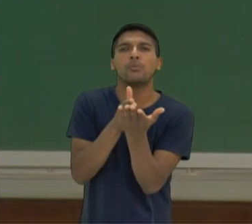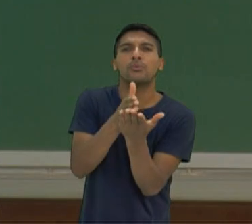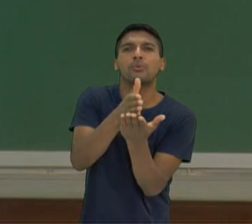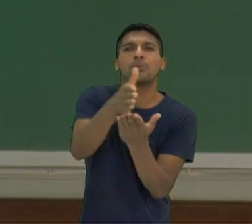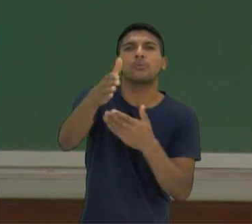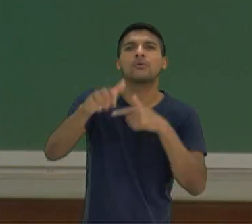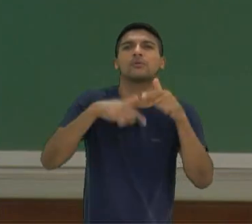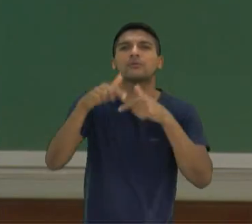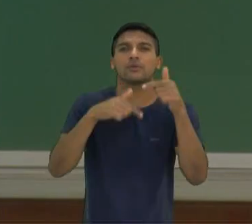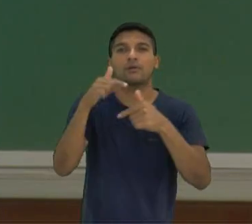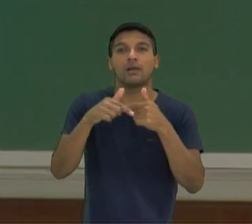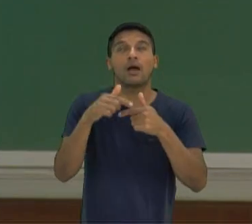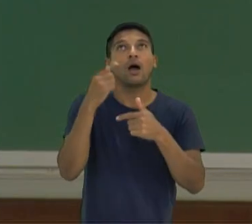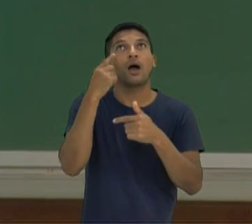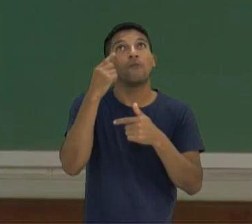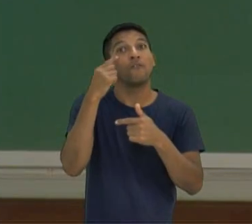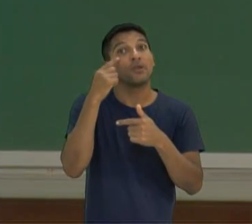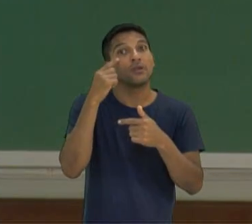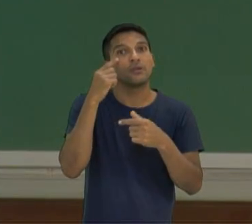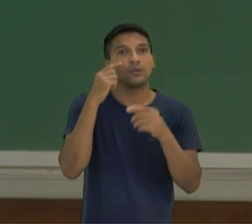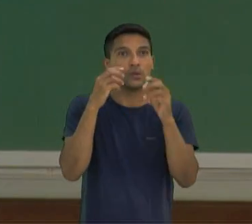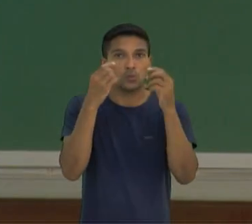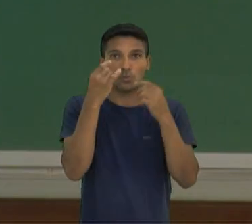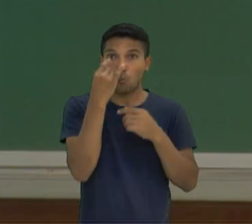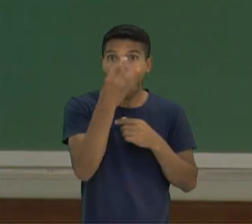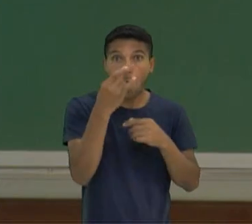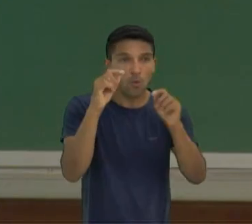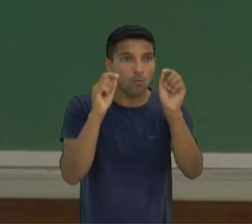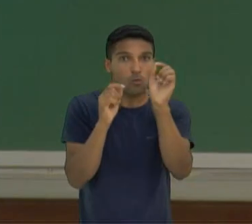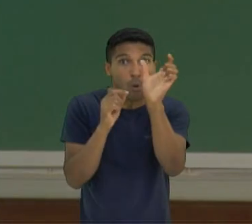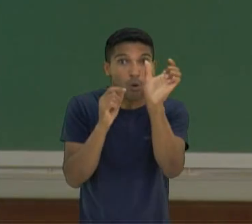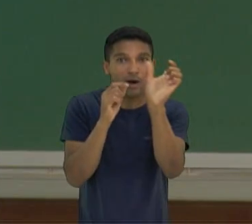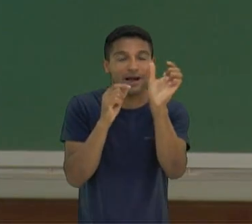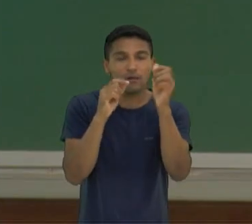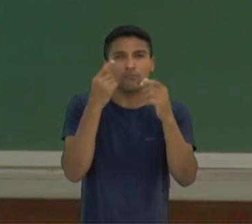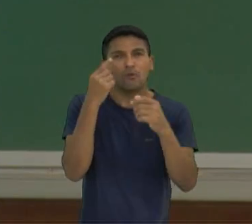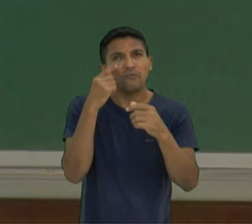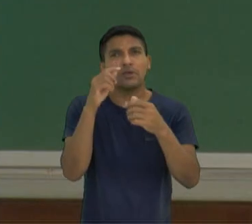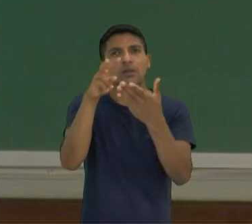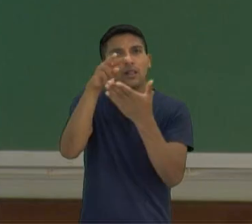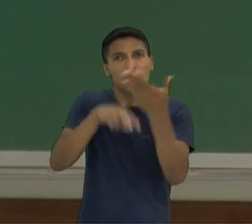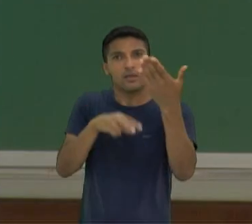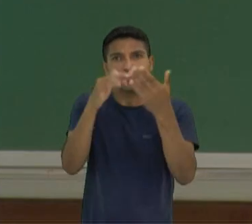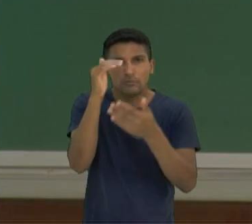é o X, o que tem de escondido aí, de oculto, para escolher uma carreira.